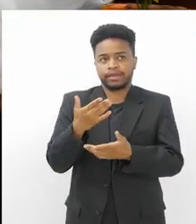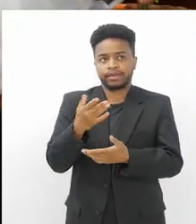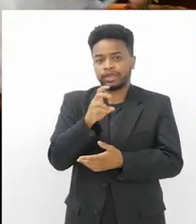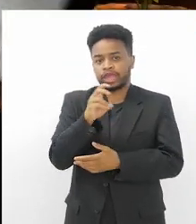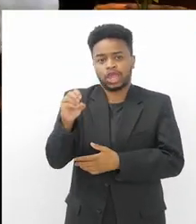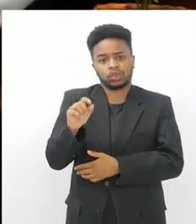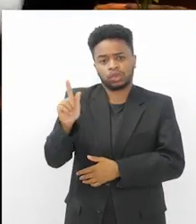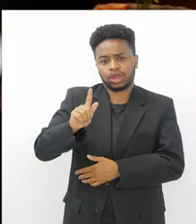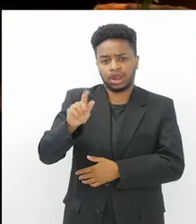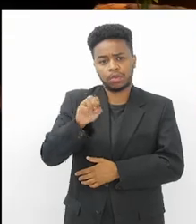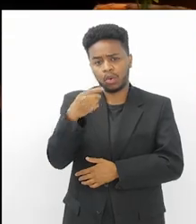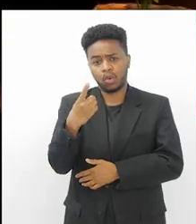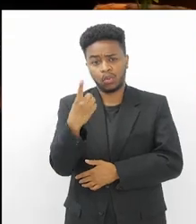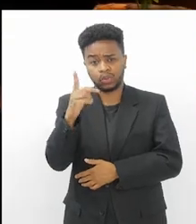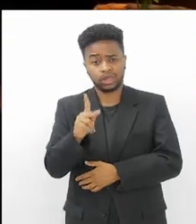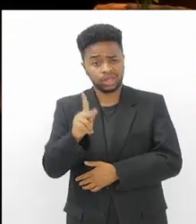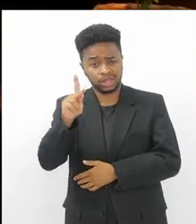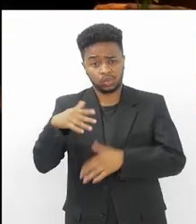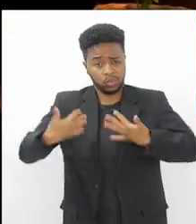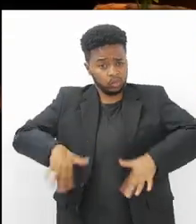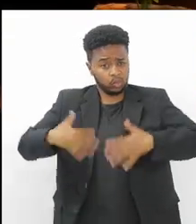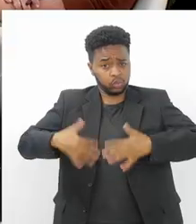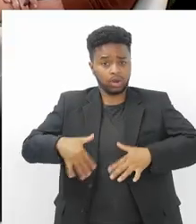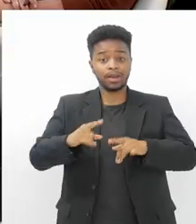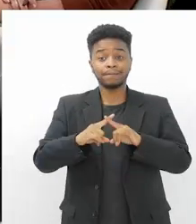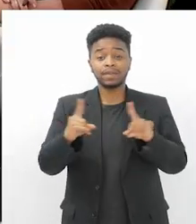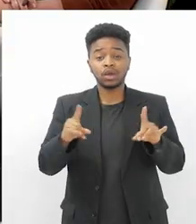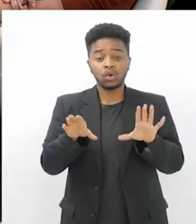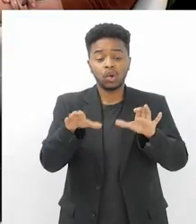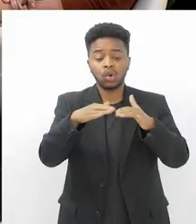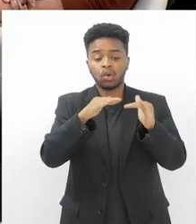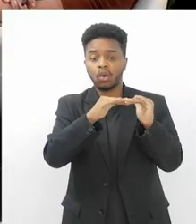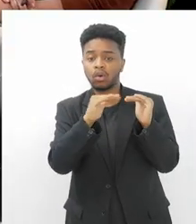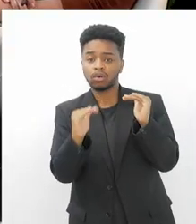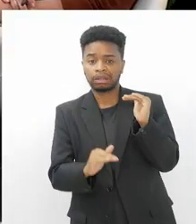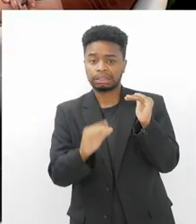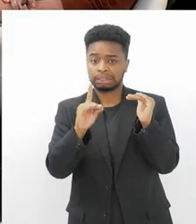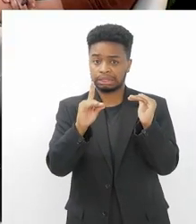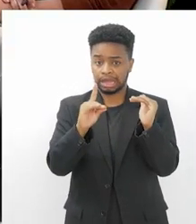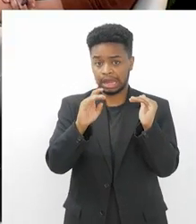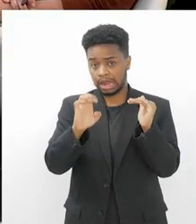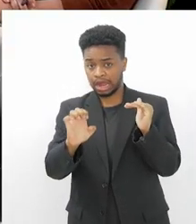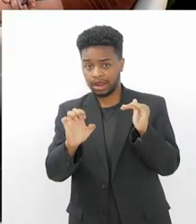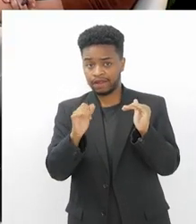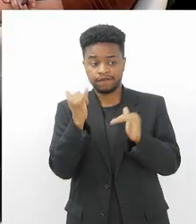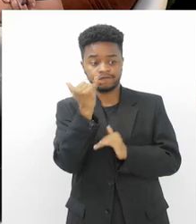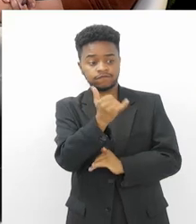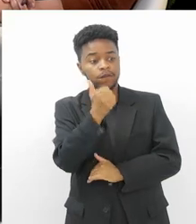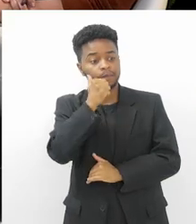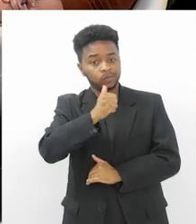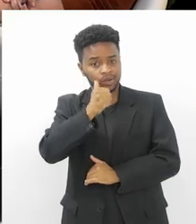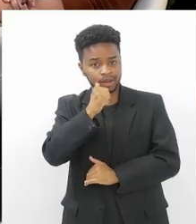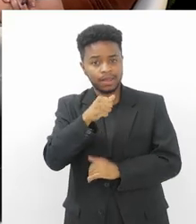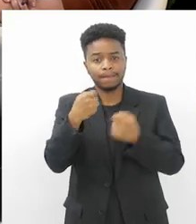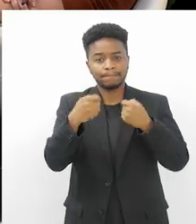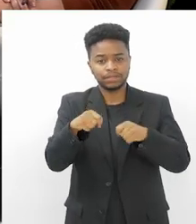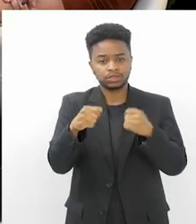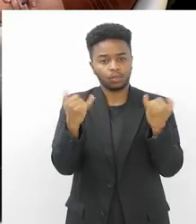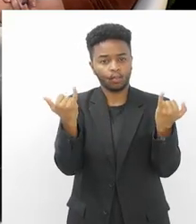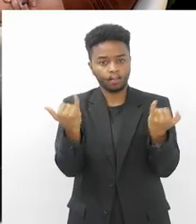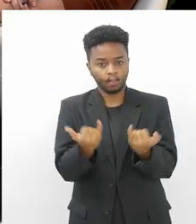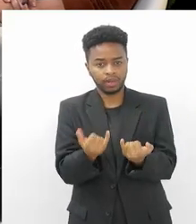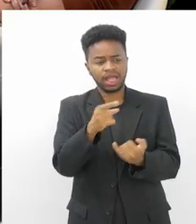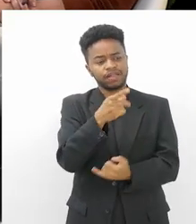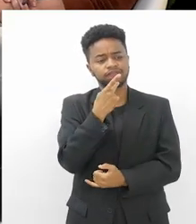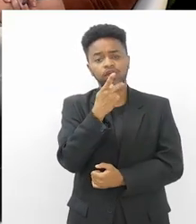meio quilo, isso é um drama, um quilo então é dramático. E quando você chega para a classe social D e E e diz para a mulher